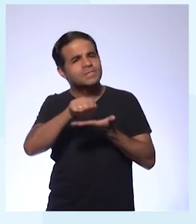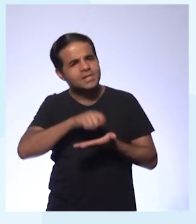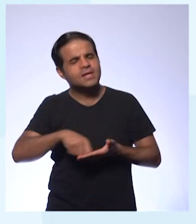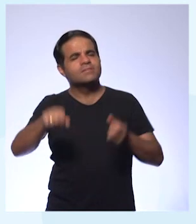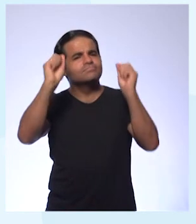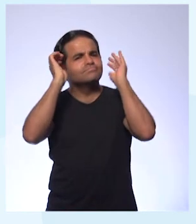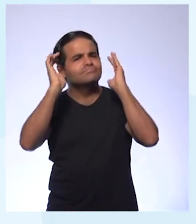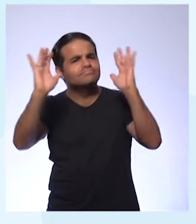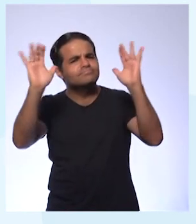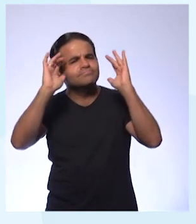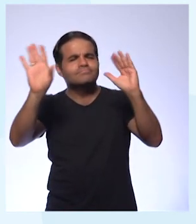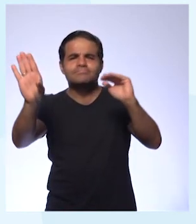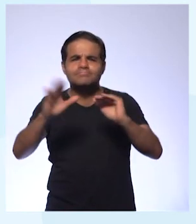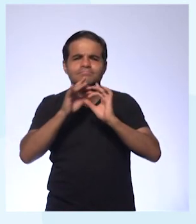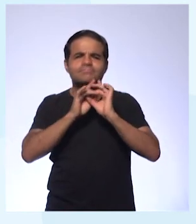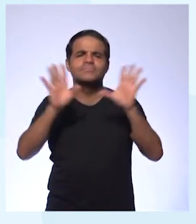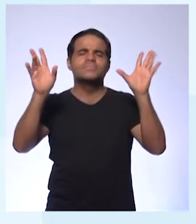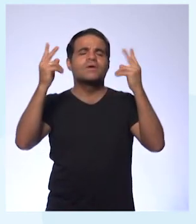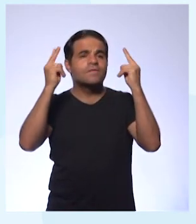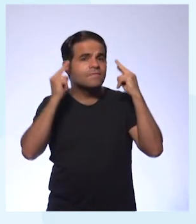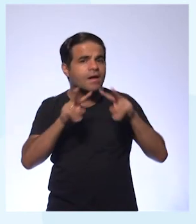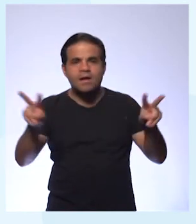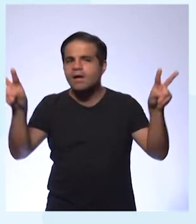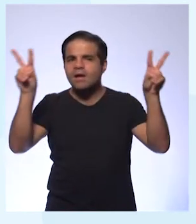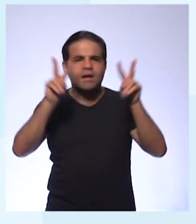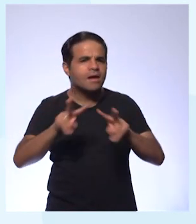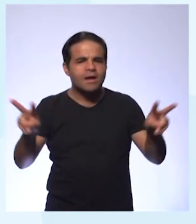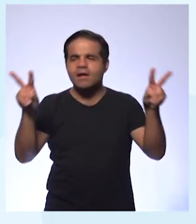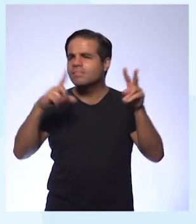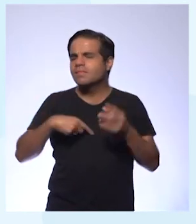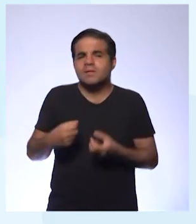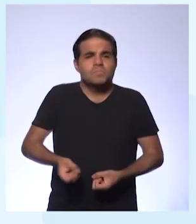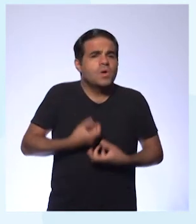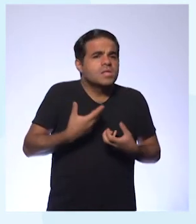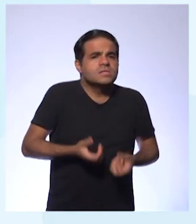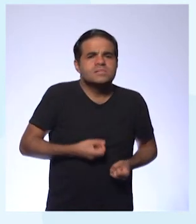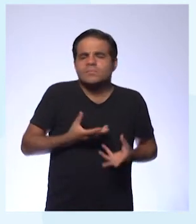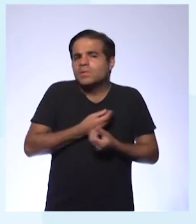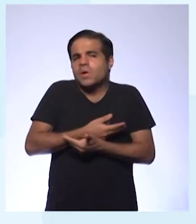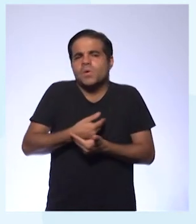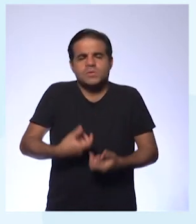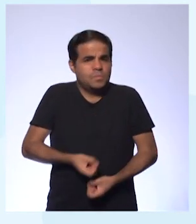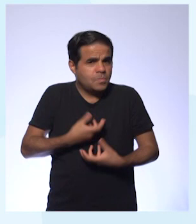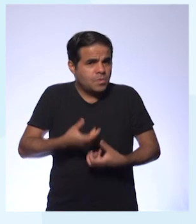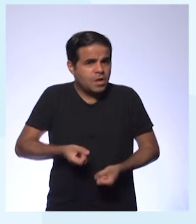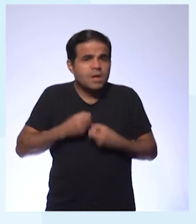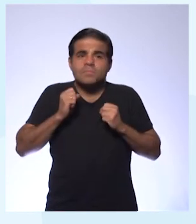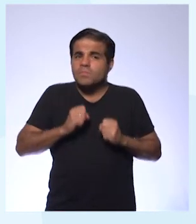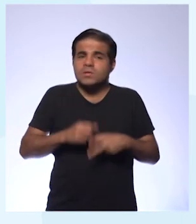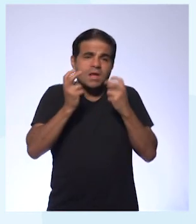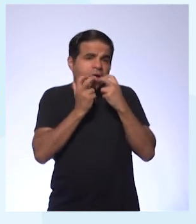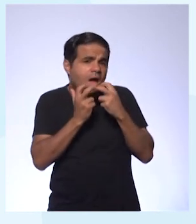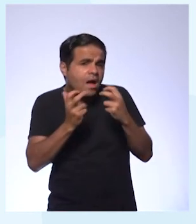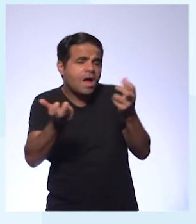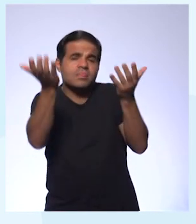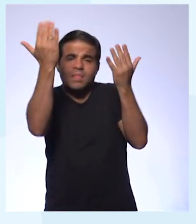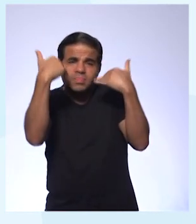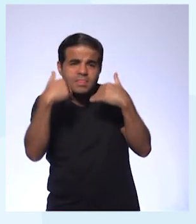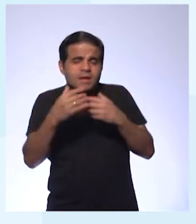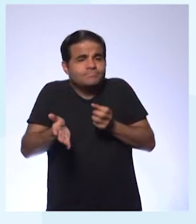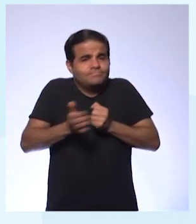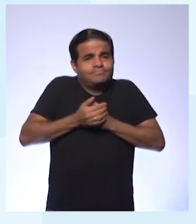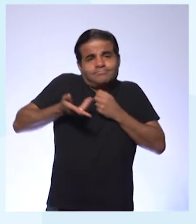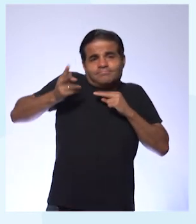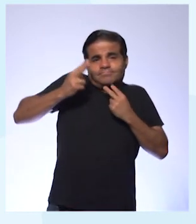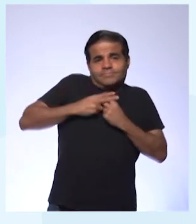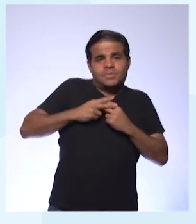sua imaginação, olhe à sua volta, gente, há tanta poesia por aí. Um poema pode ser um grito que está entalado em sua garganta